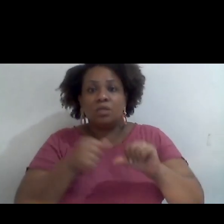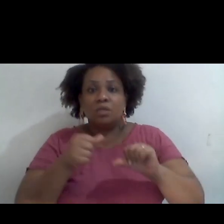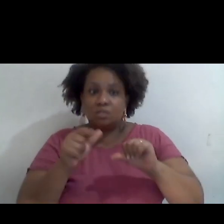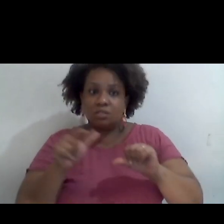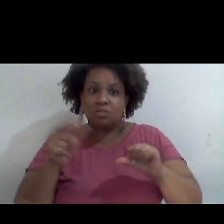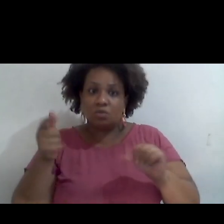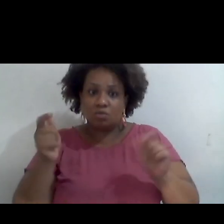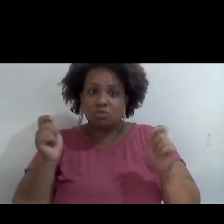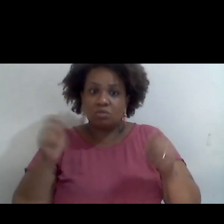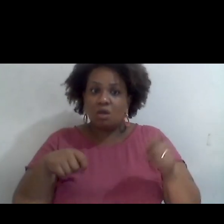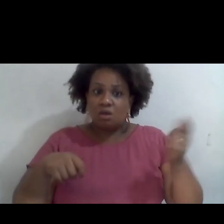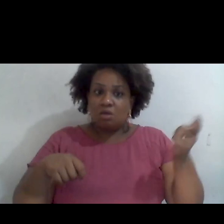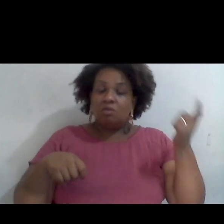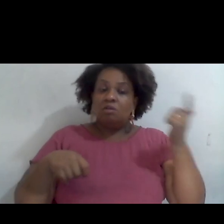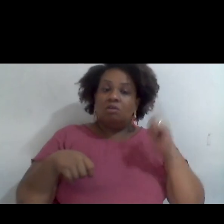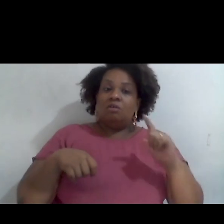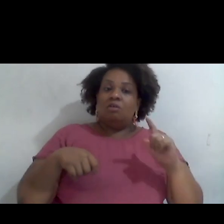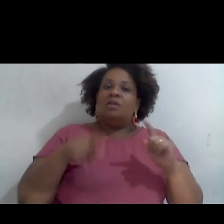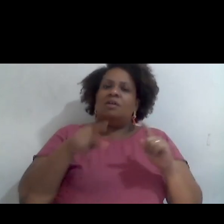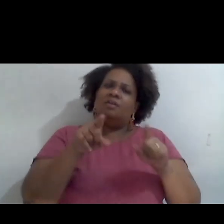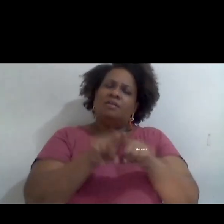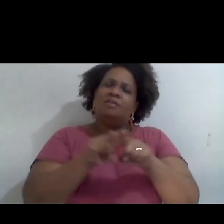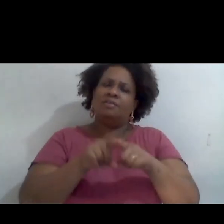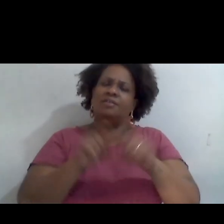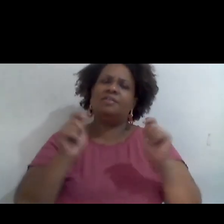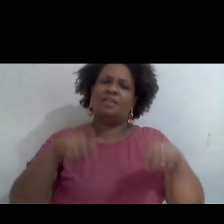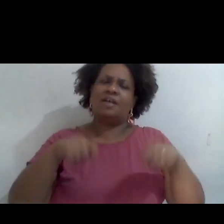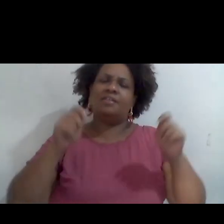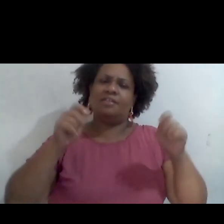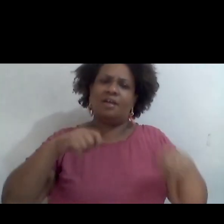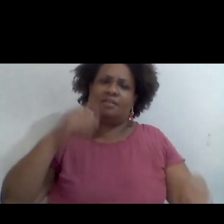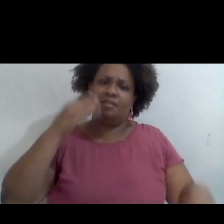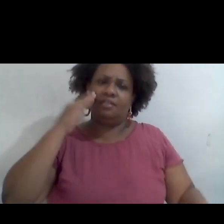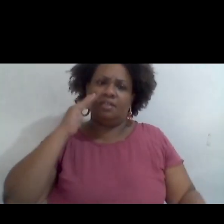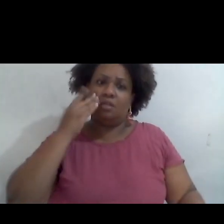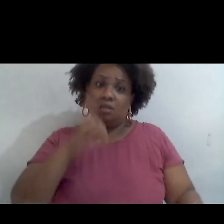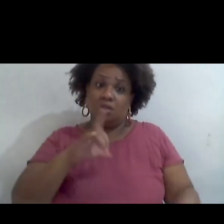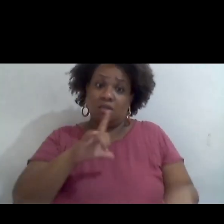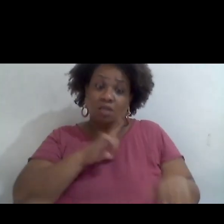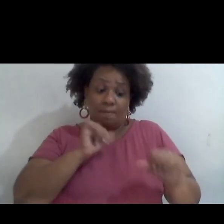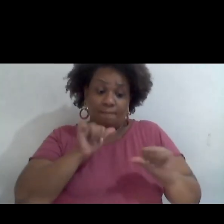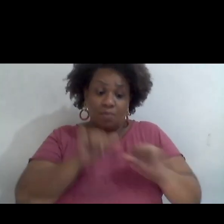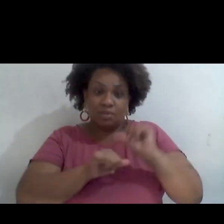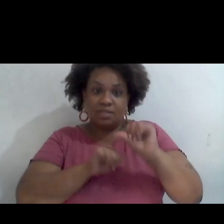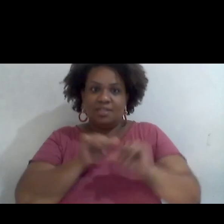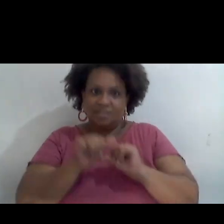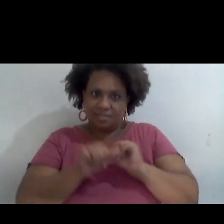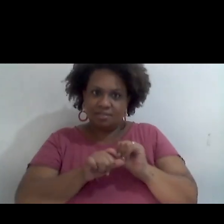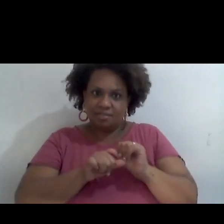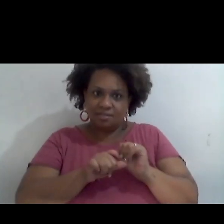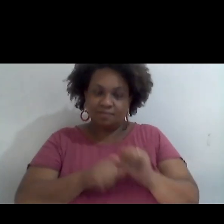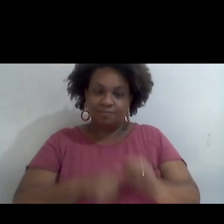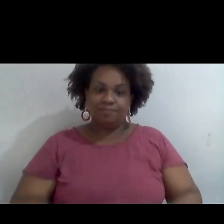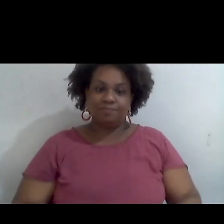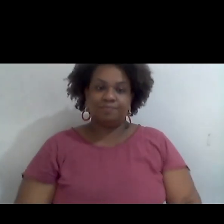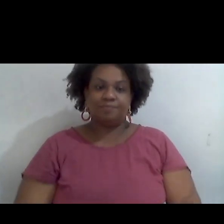na composição, mas isso também é super entendível. Quando chega uma nova gestão, há mudanças, né, na configuração. Mas só que a